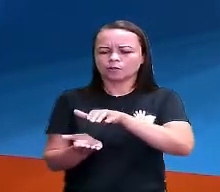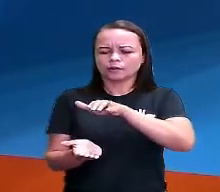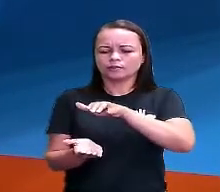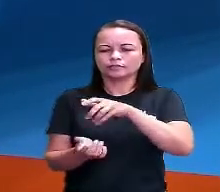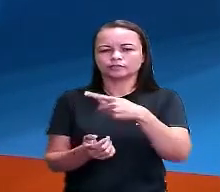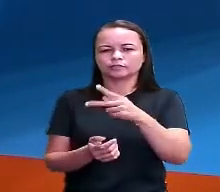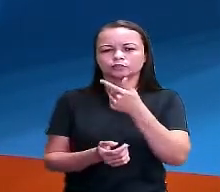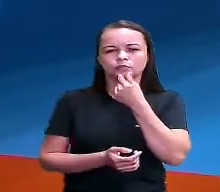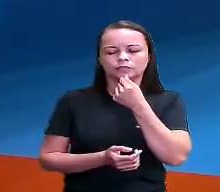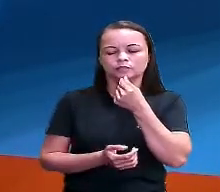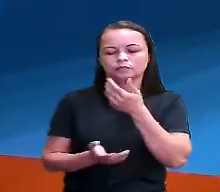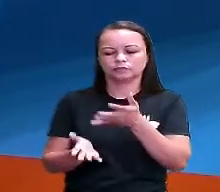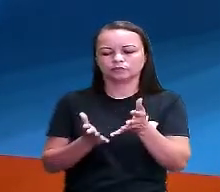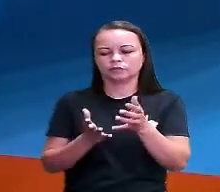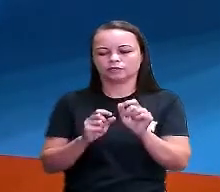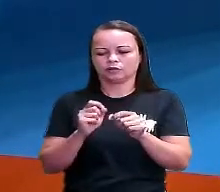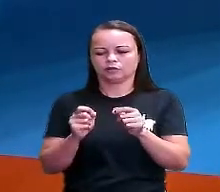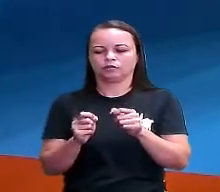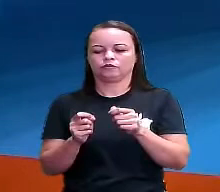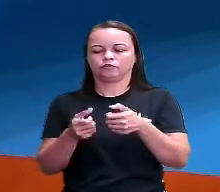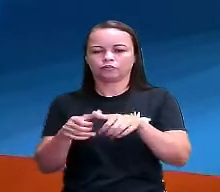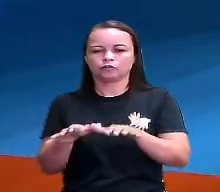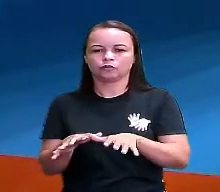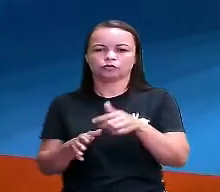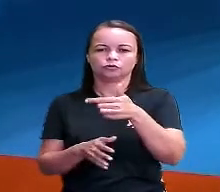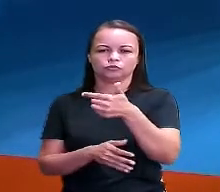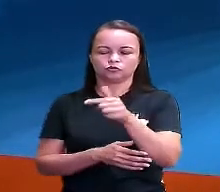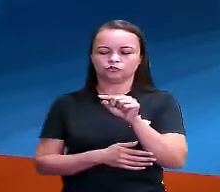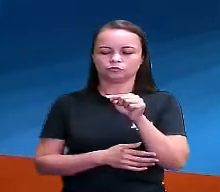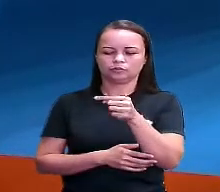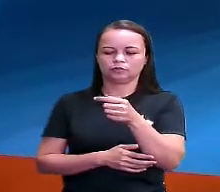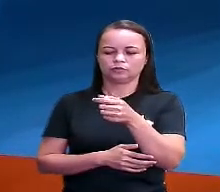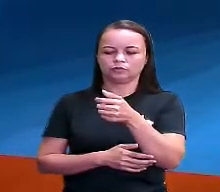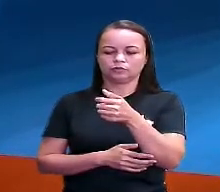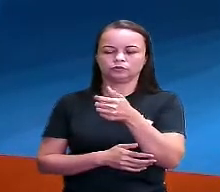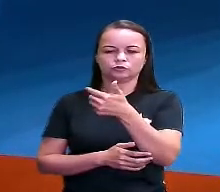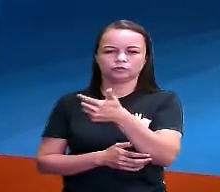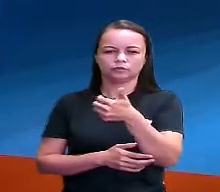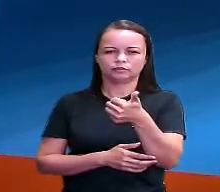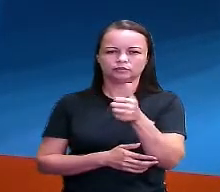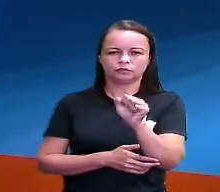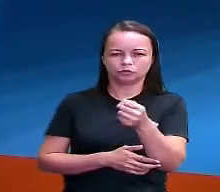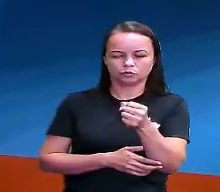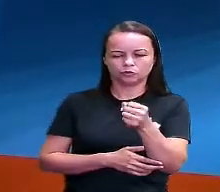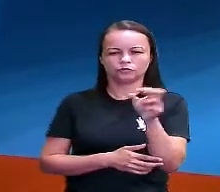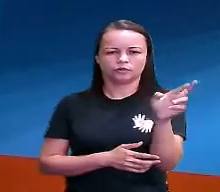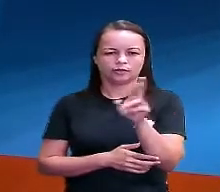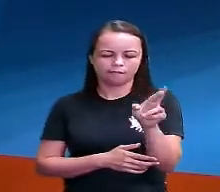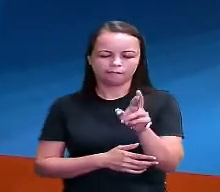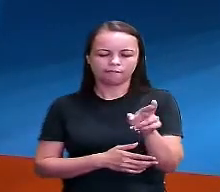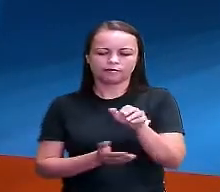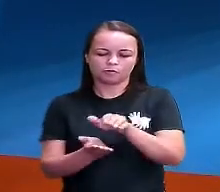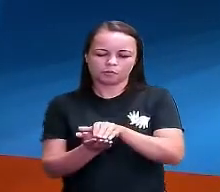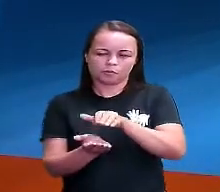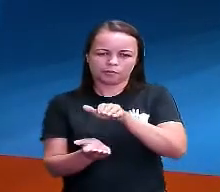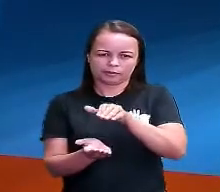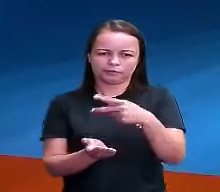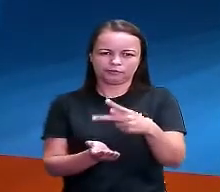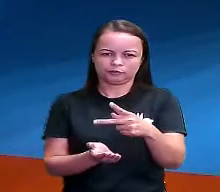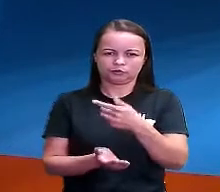do Carlos? Restaram R$ 2.218 na poupança de Carlos, tá